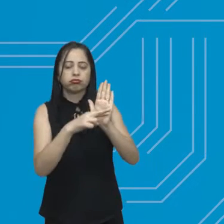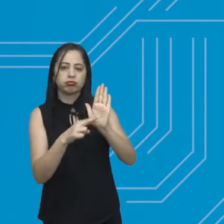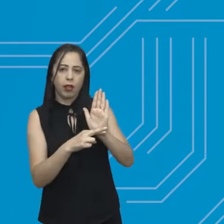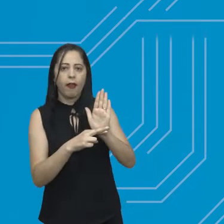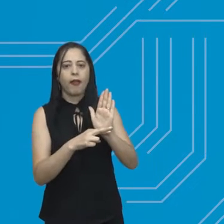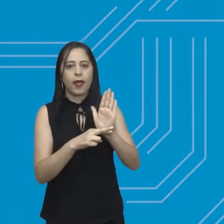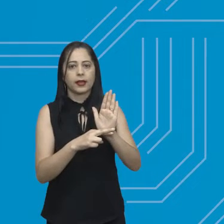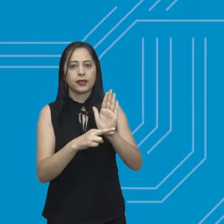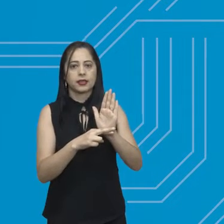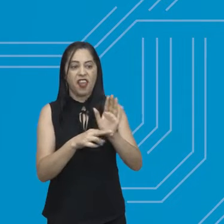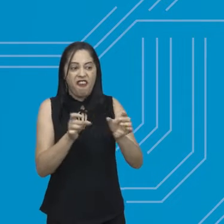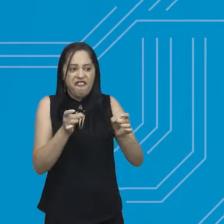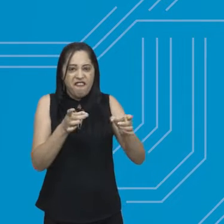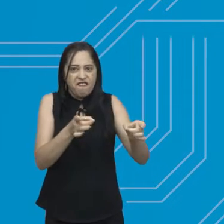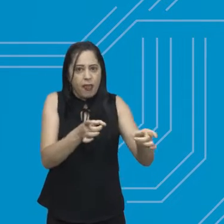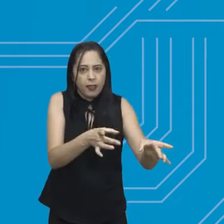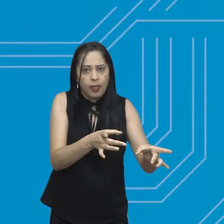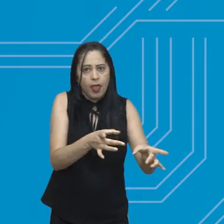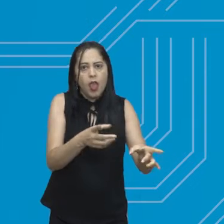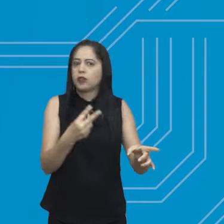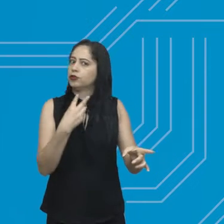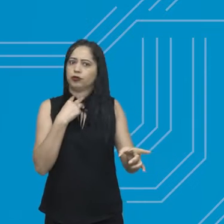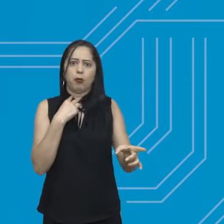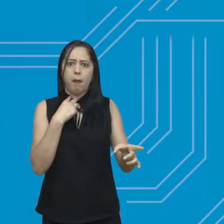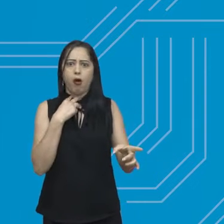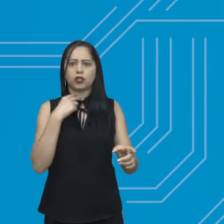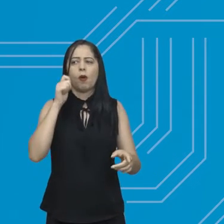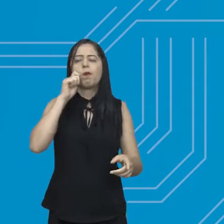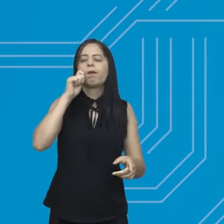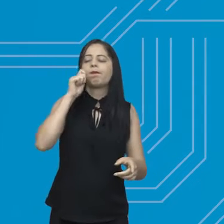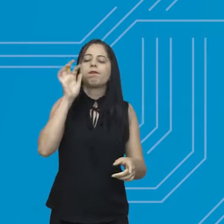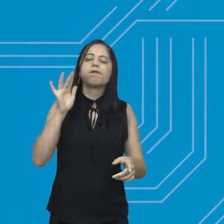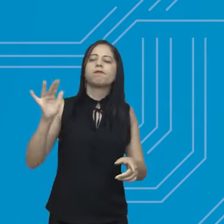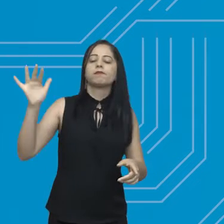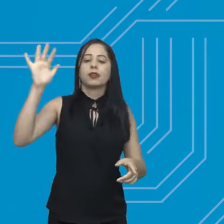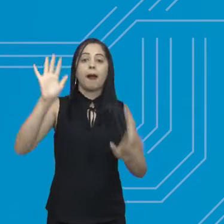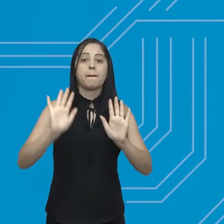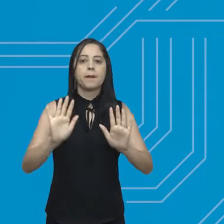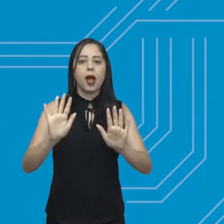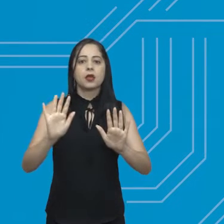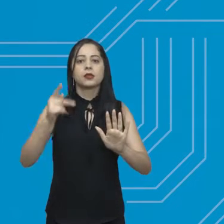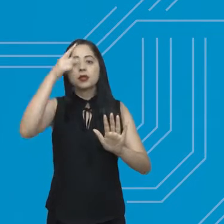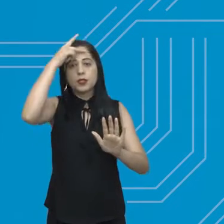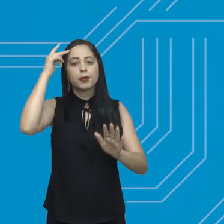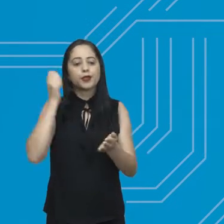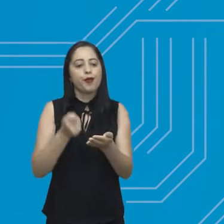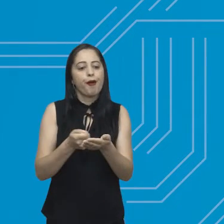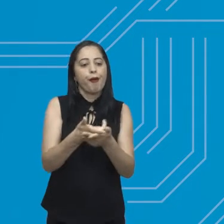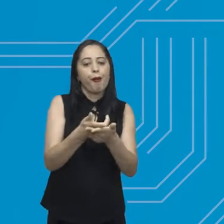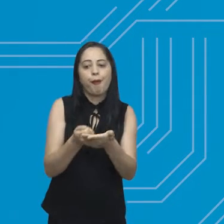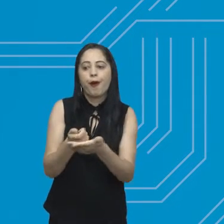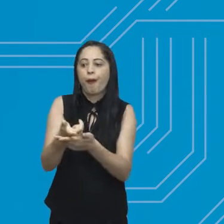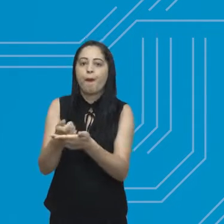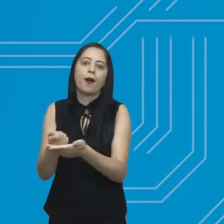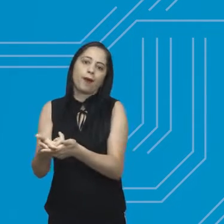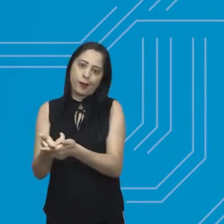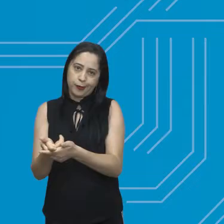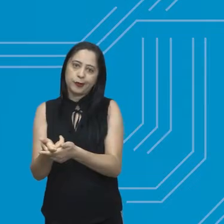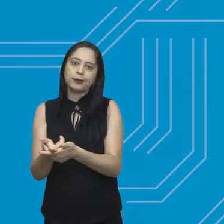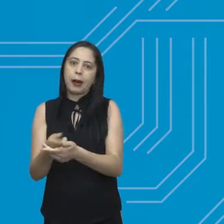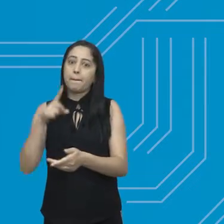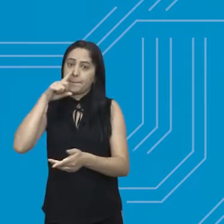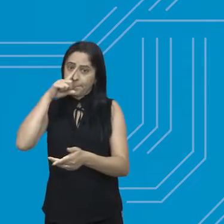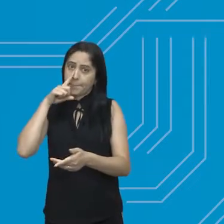não tem a venda autorizada no país. Isso não impediu que o cigarro eletrônico se tornasse um novo hábito entre os brasileiros,